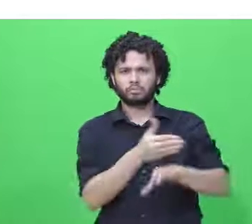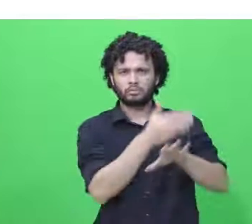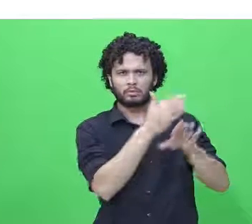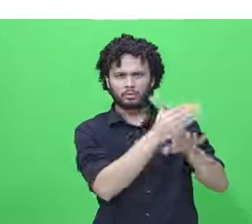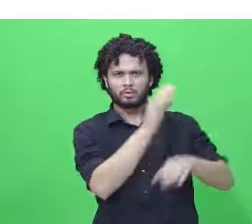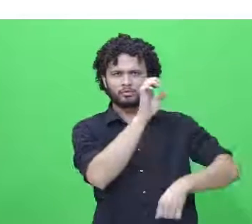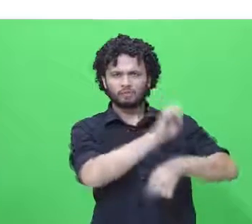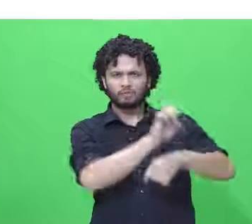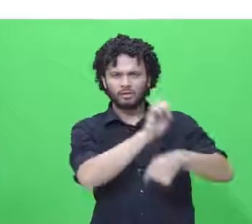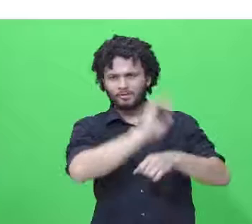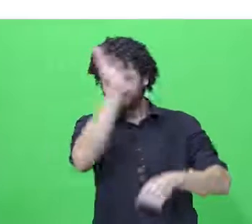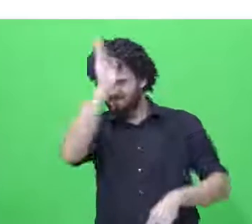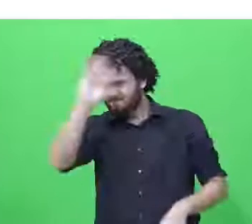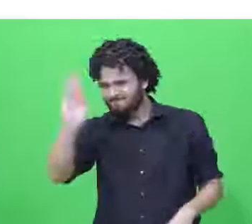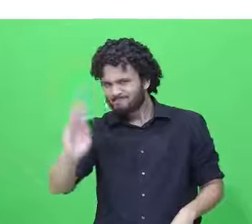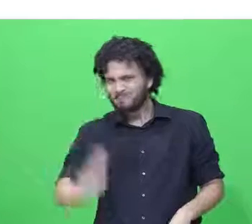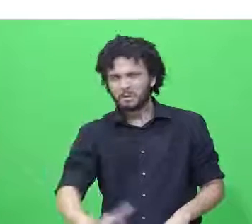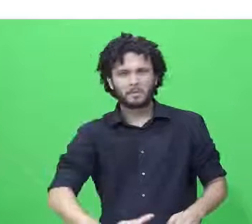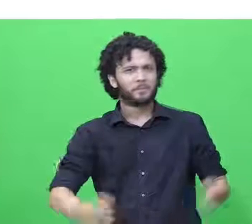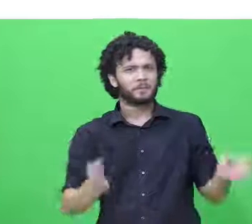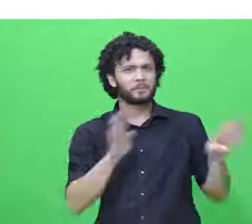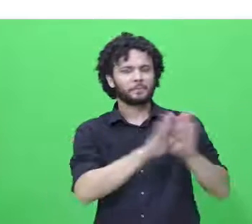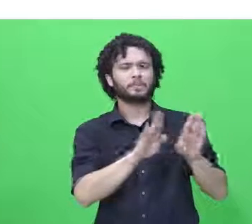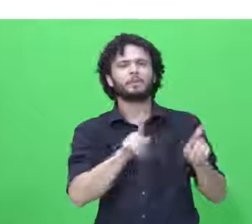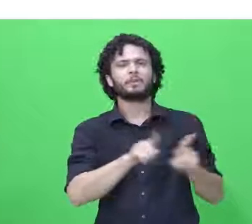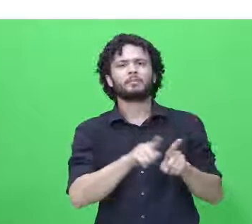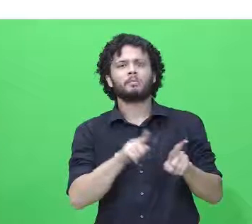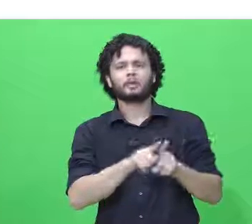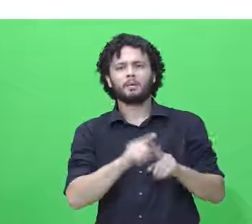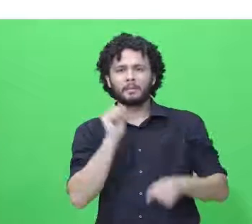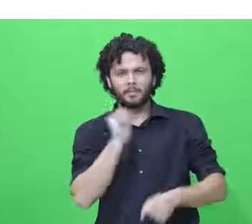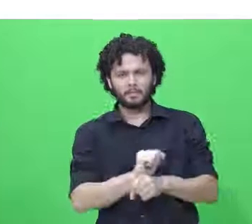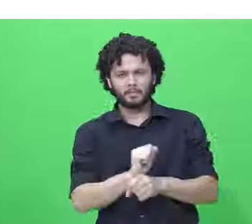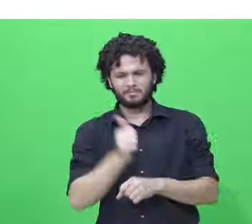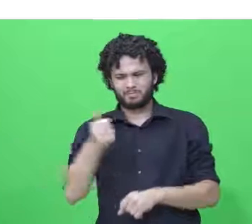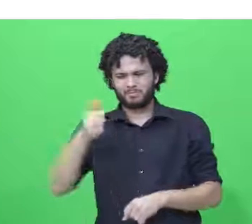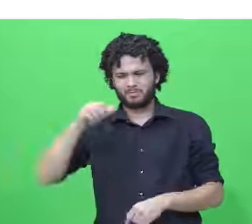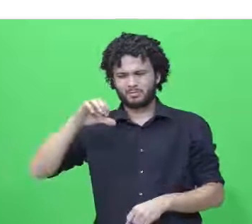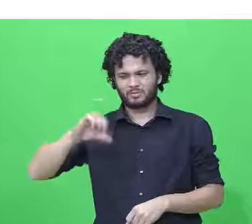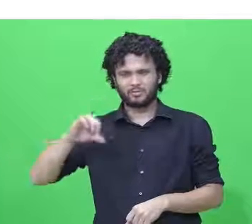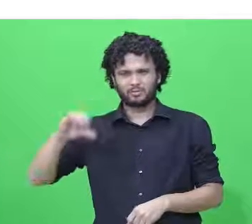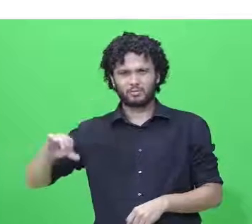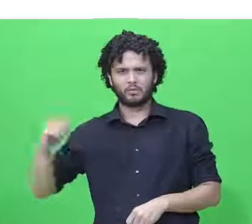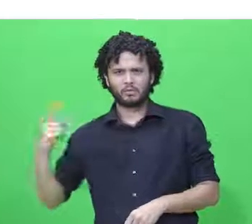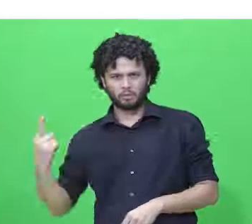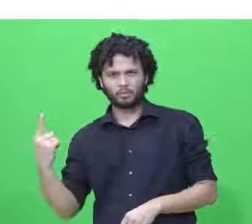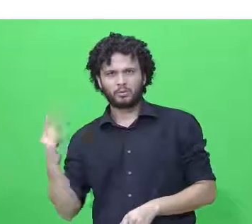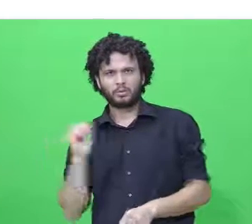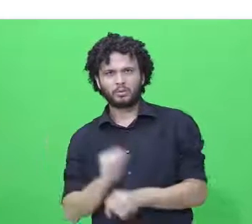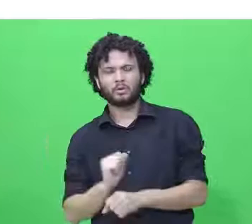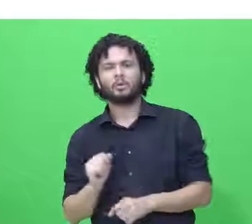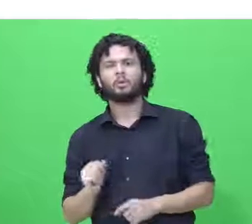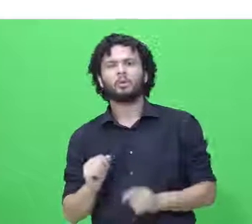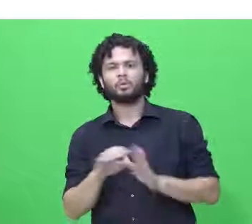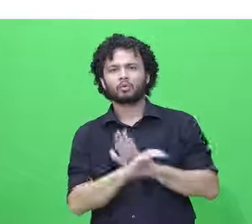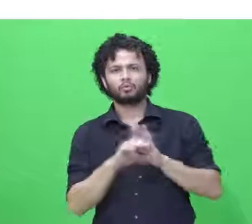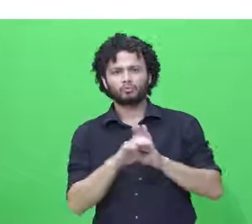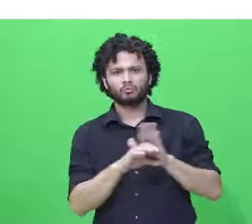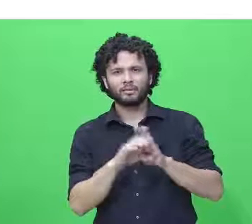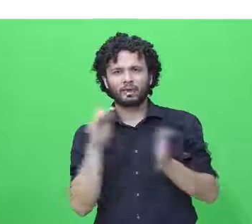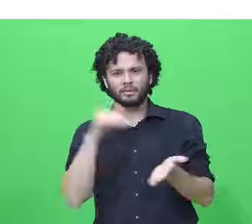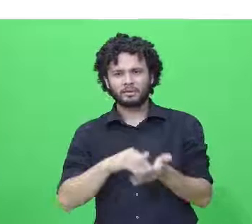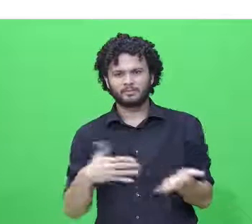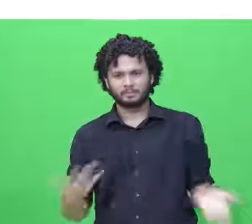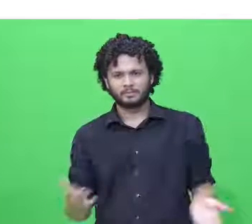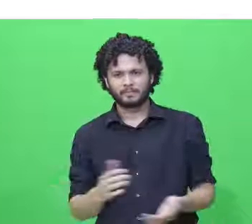municipais de todo o país. Suspendeu a Constituição de 1891, que era, então, a Constituição vigente,